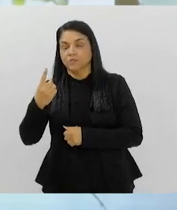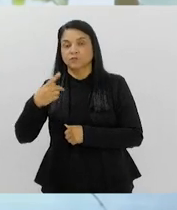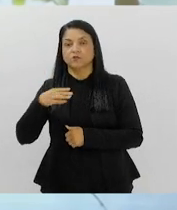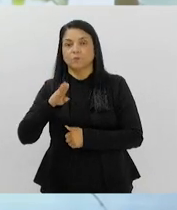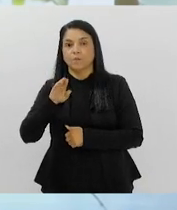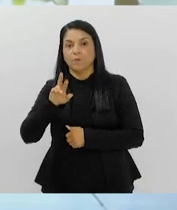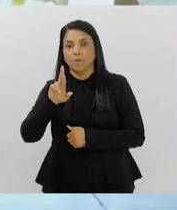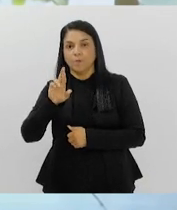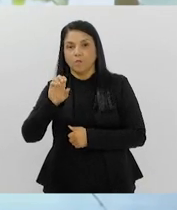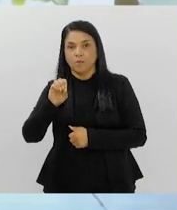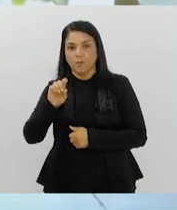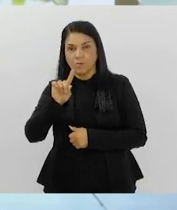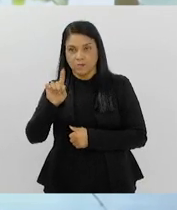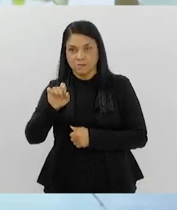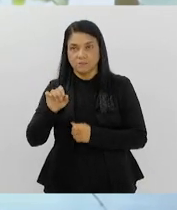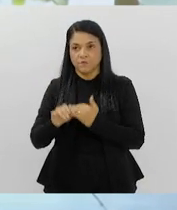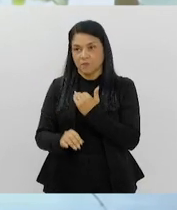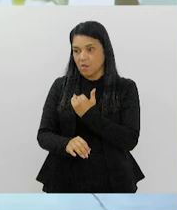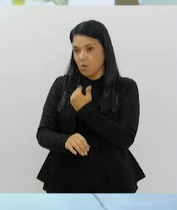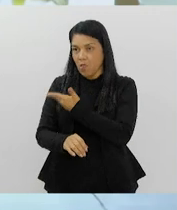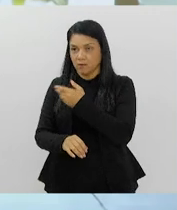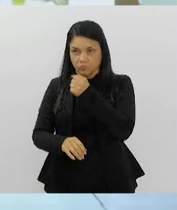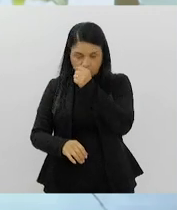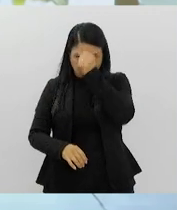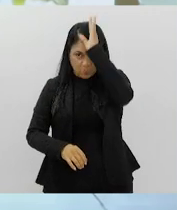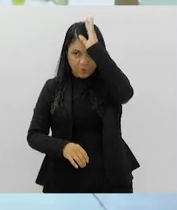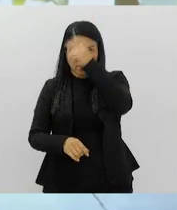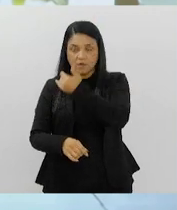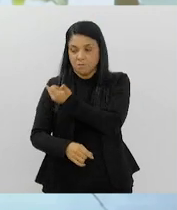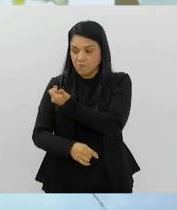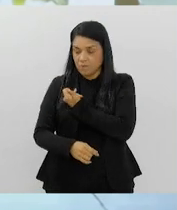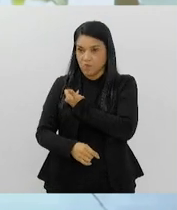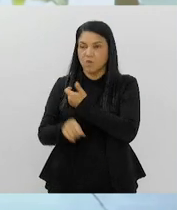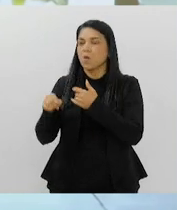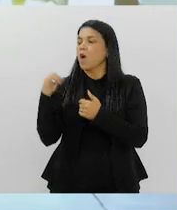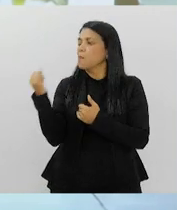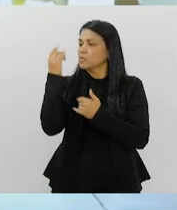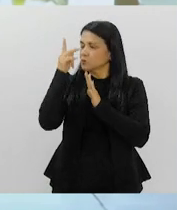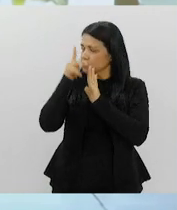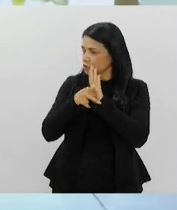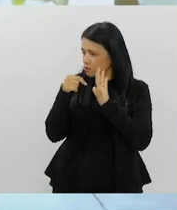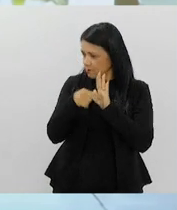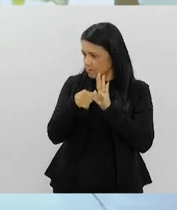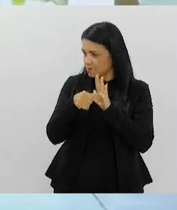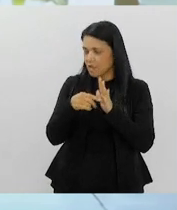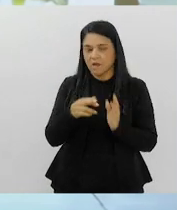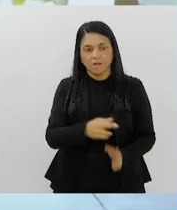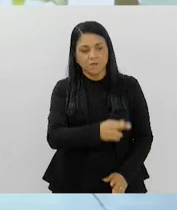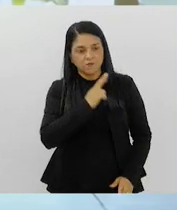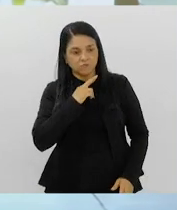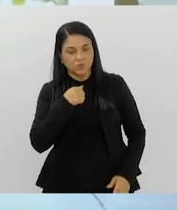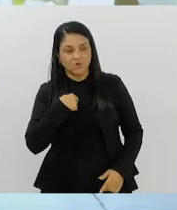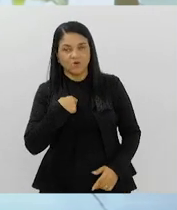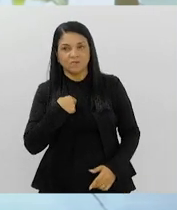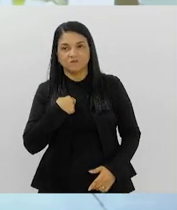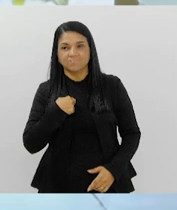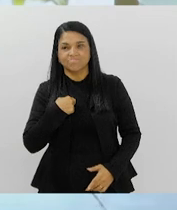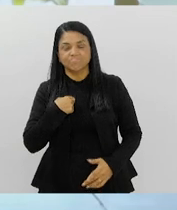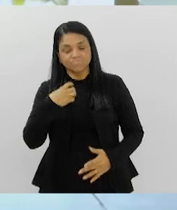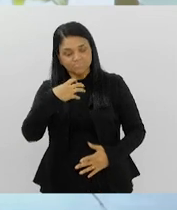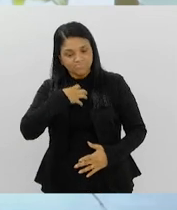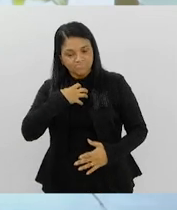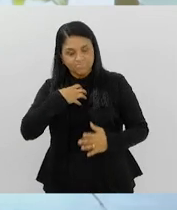ao lado do bombeiro militar, ele relatou para mim o seguinte: eu digo, qual a importância desse projeto para você? Ele disse, me dá um senso de